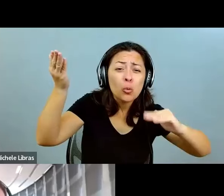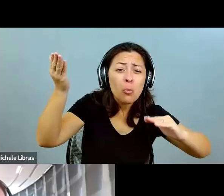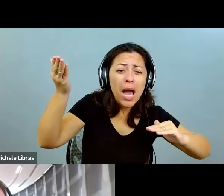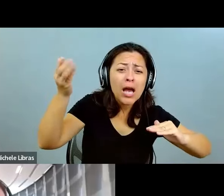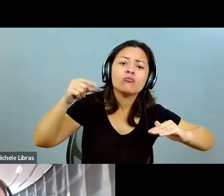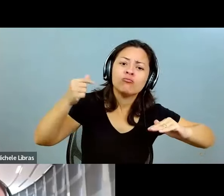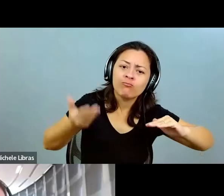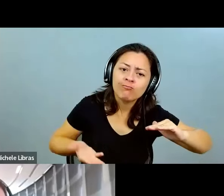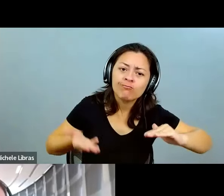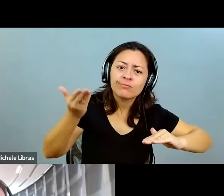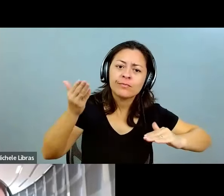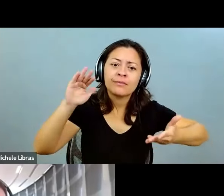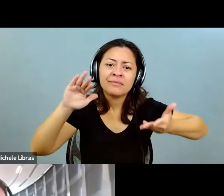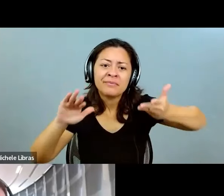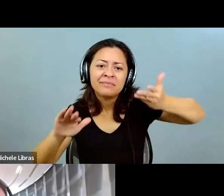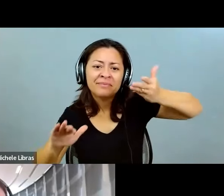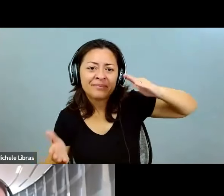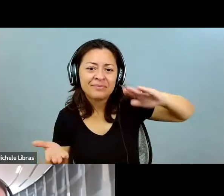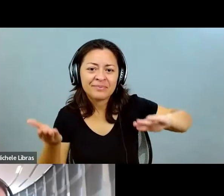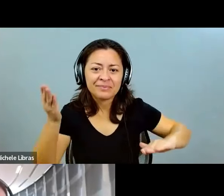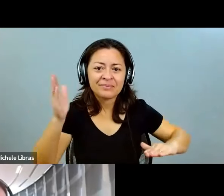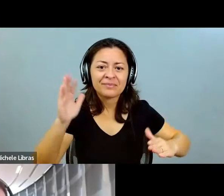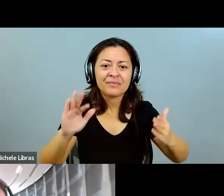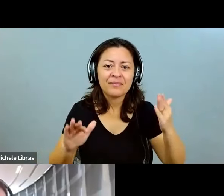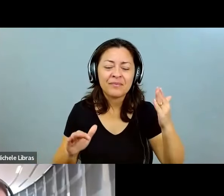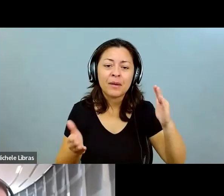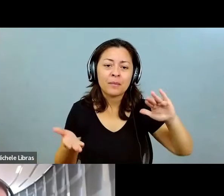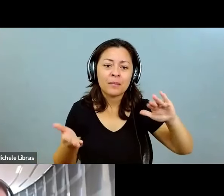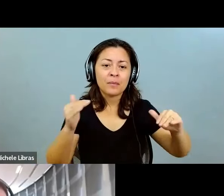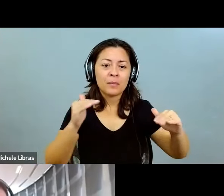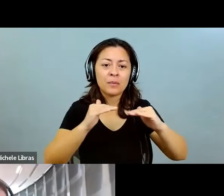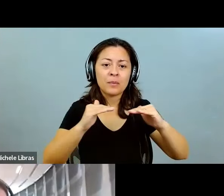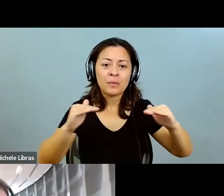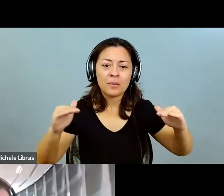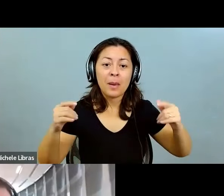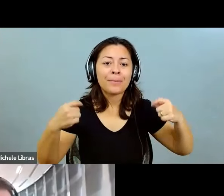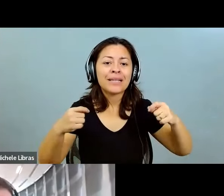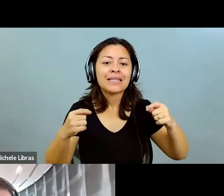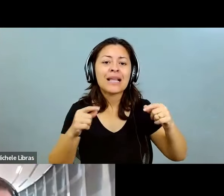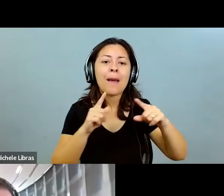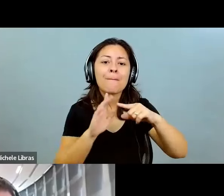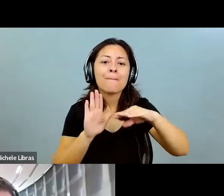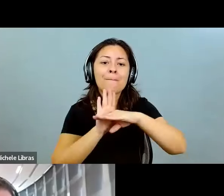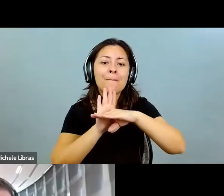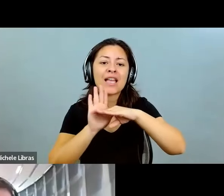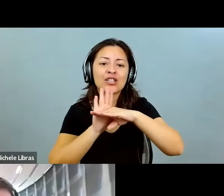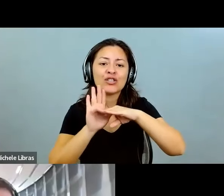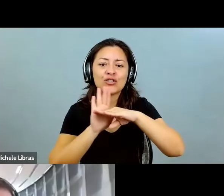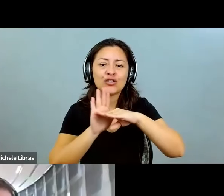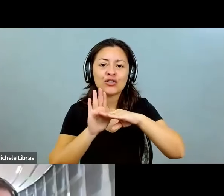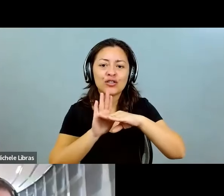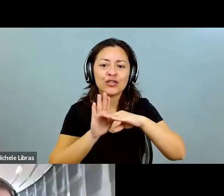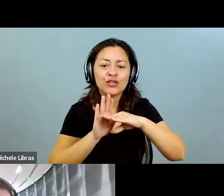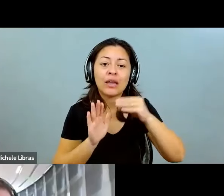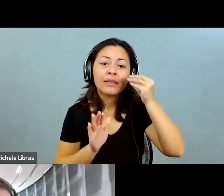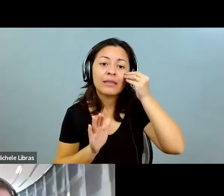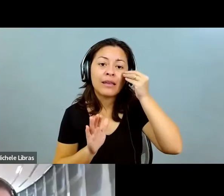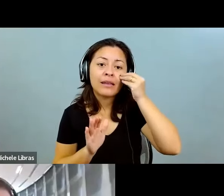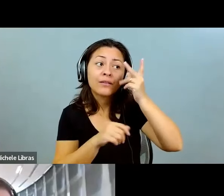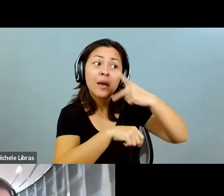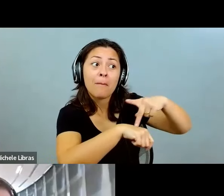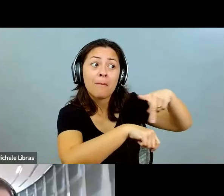a preço baixo reduz a regula a oferta né regula a oferta você deixa deixa de plantar área imaginal não planta aquele país menos